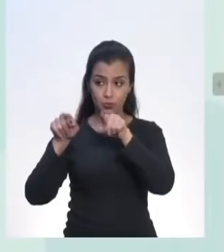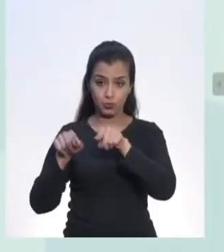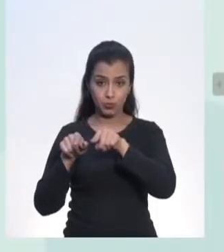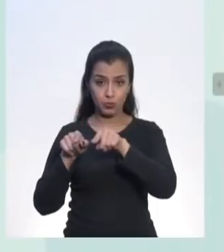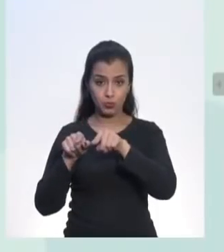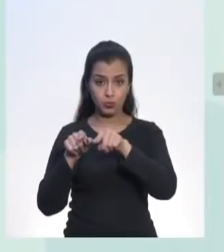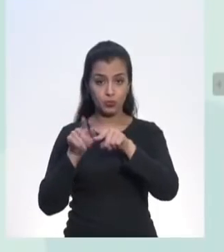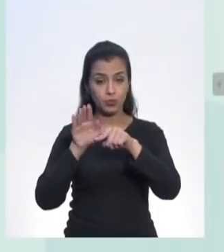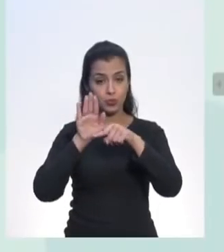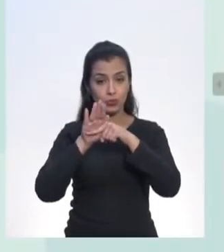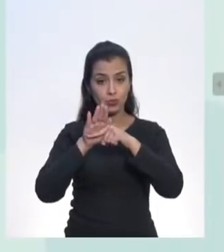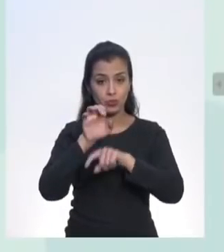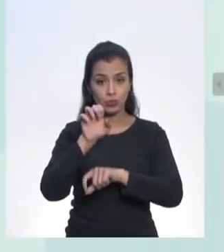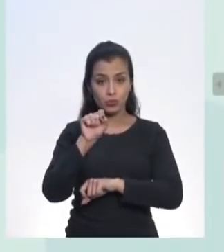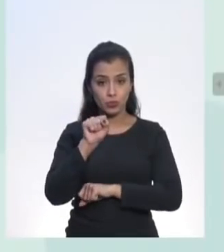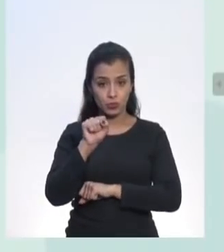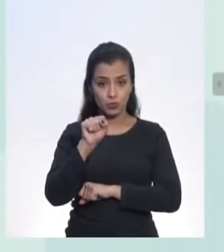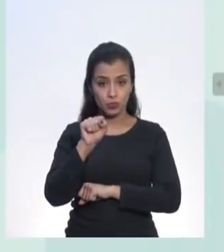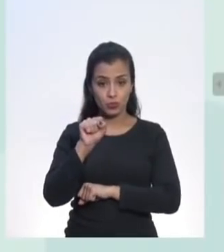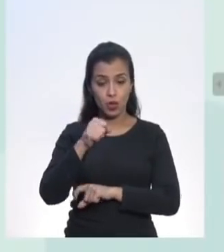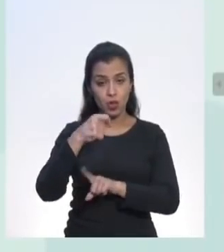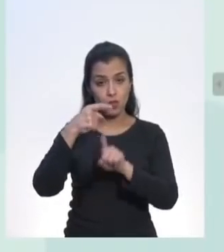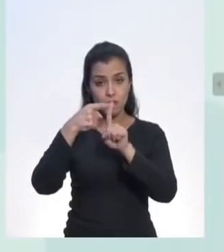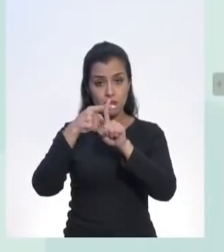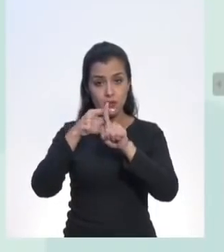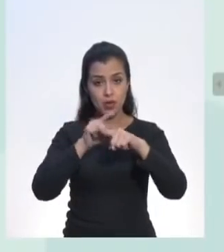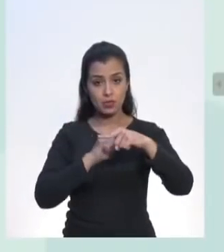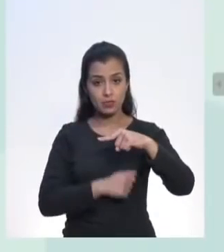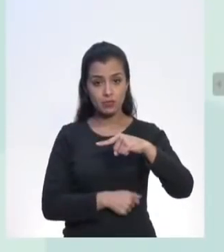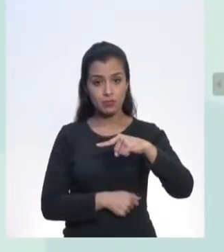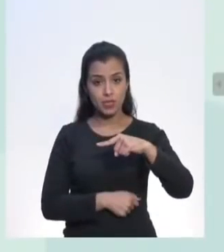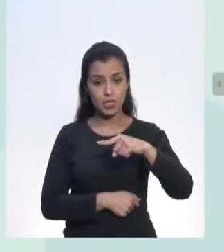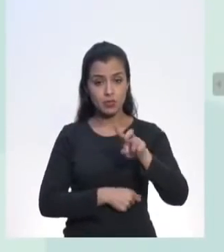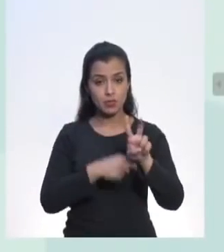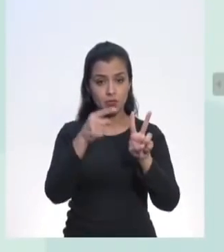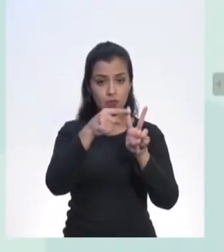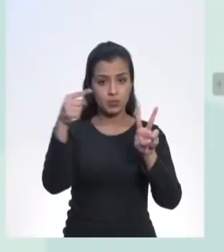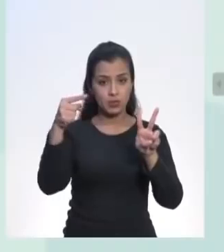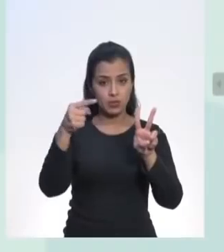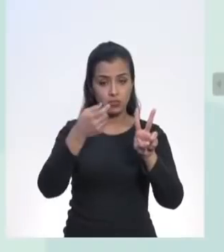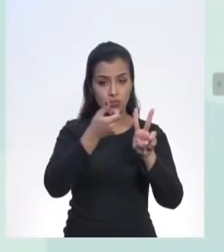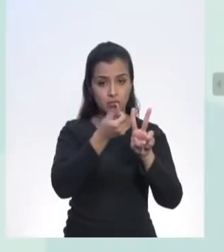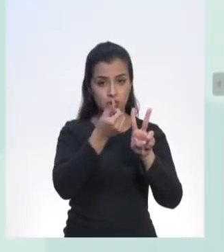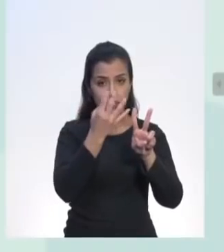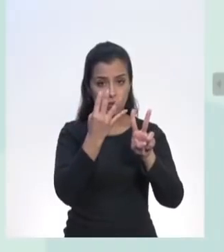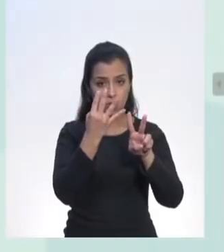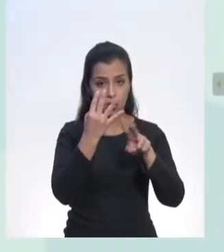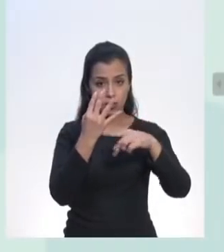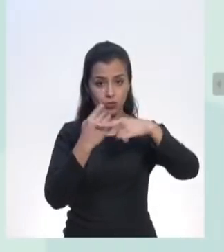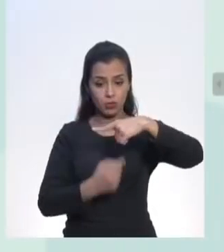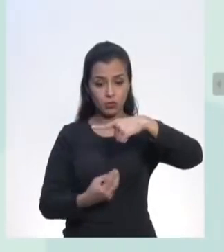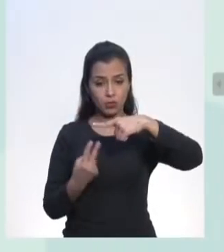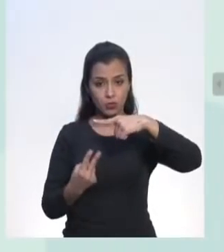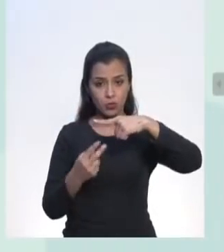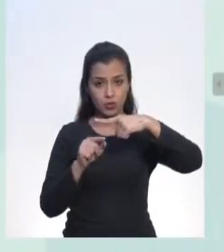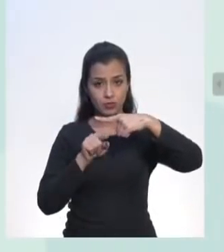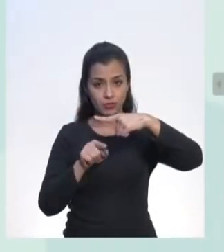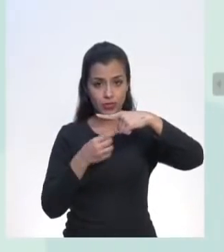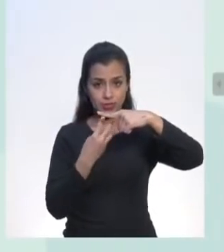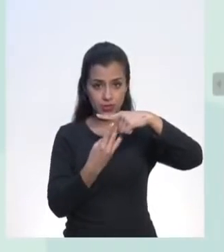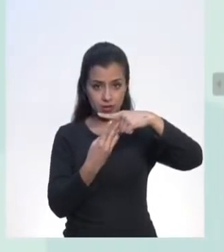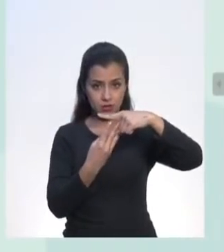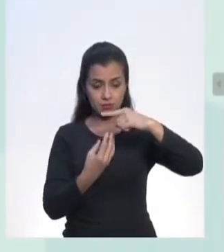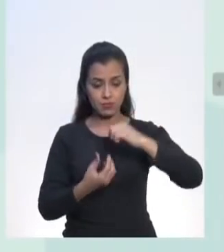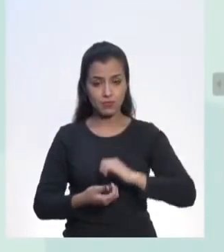mais ou menos a raiz de 64 sobre 2 vezes o a, que é 3.